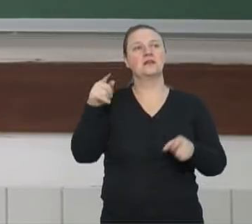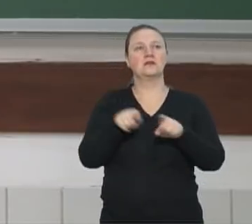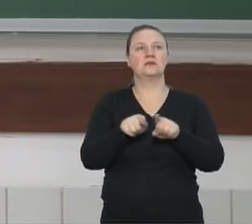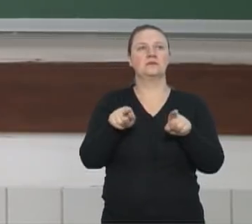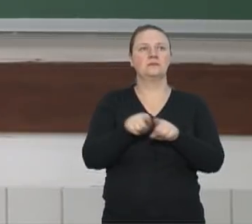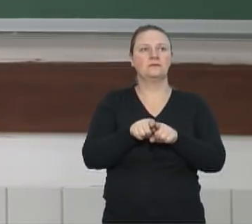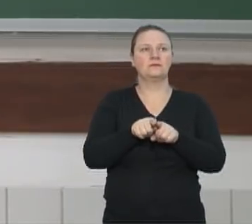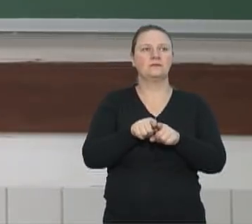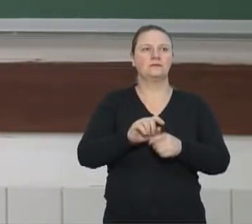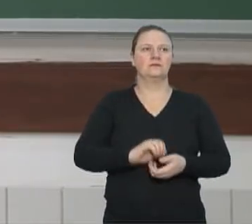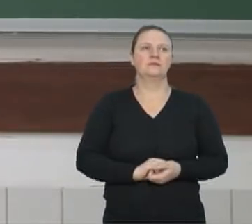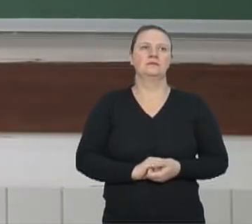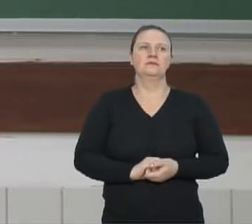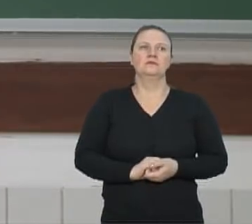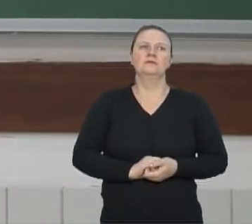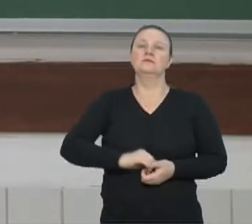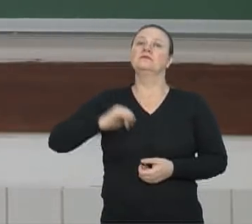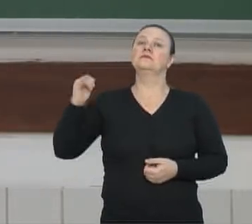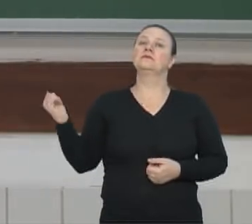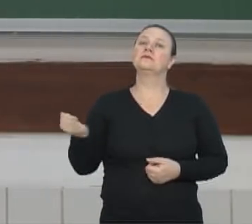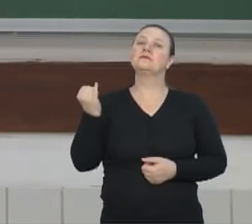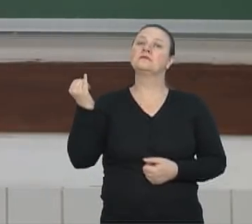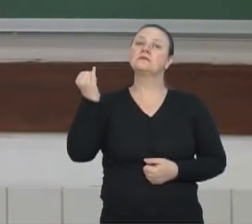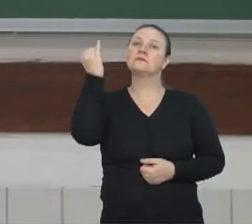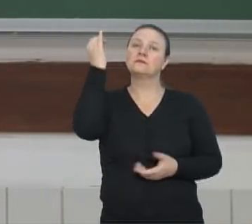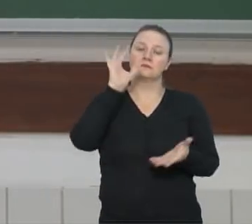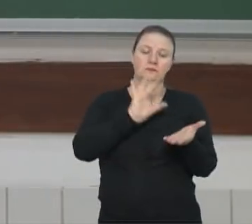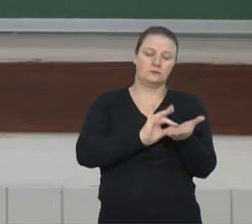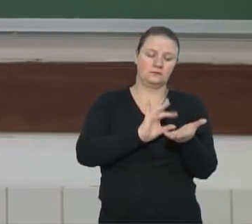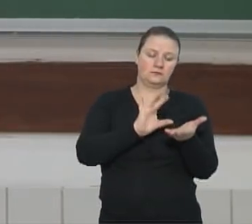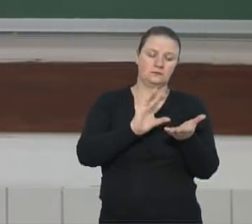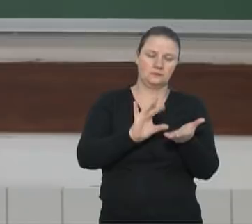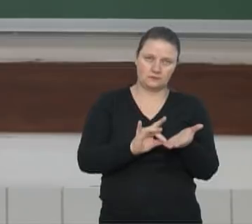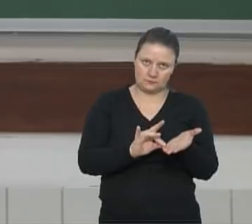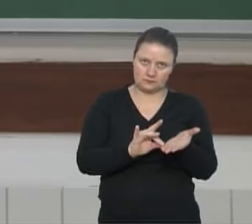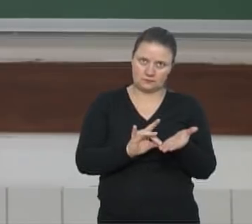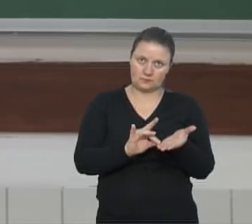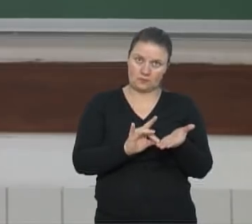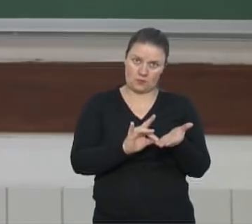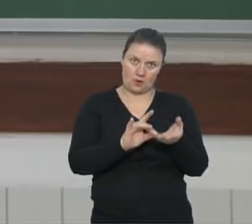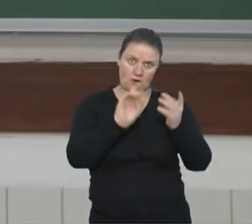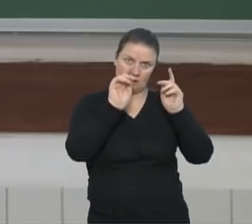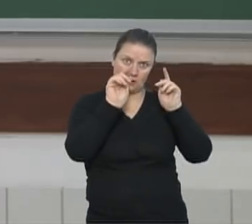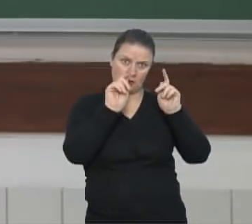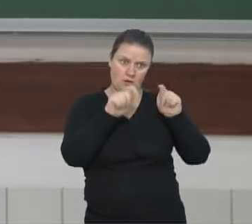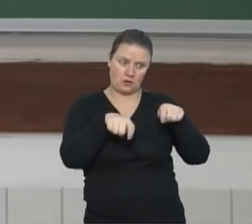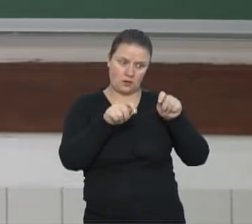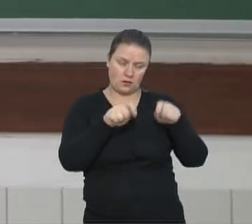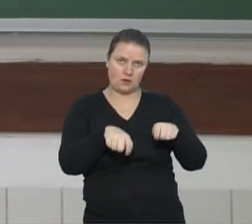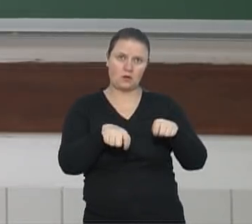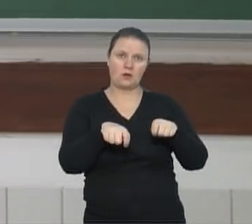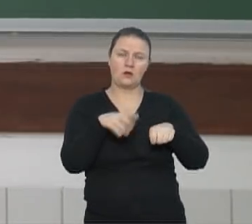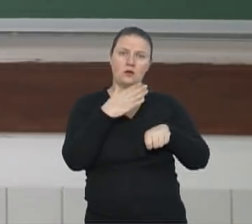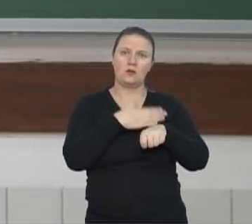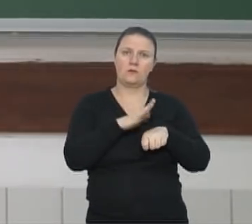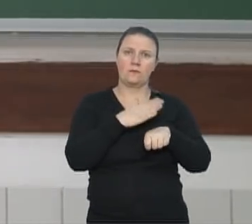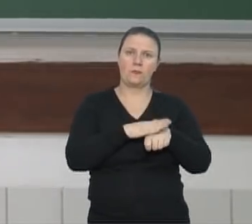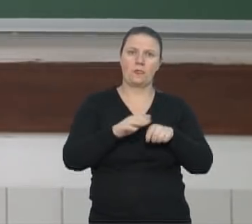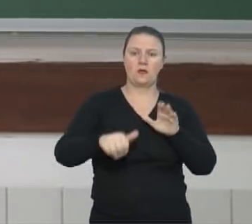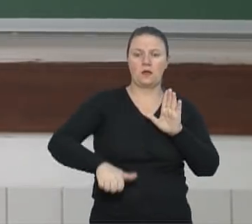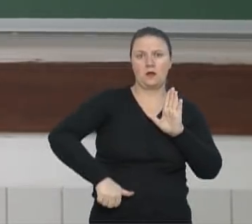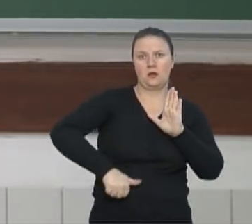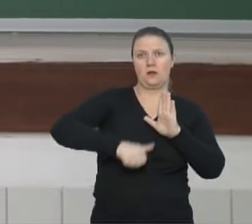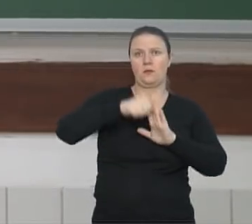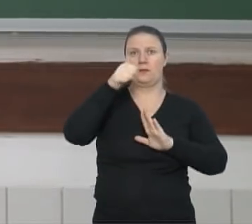também, gente, muito importante. Um artigo, ele pode ser feito em